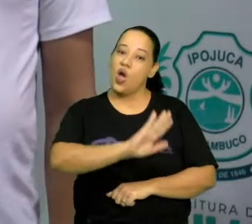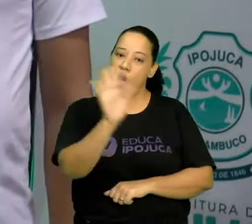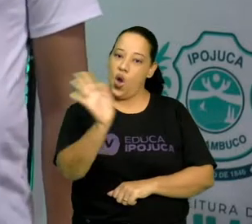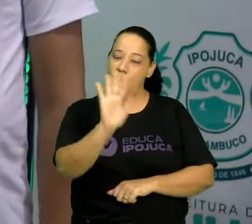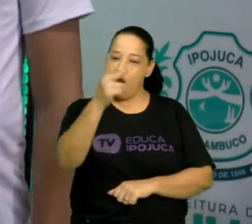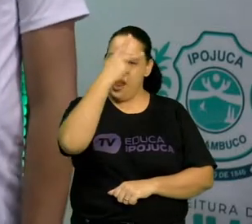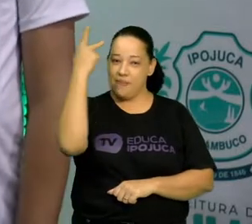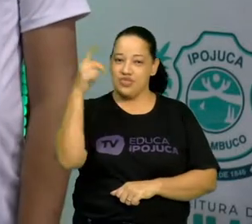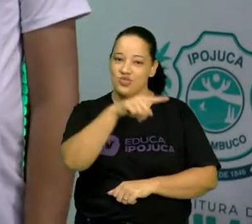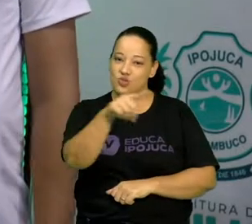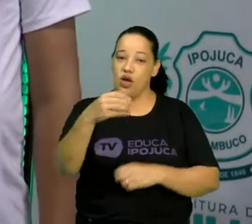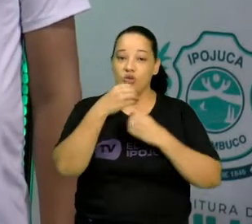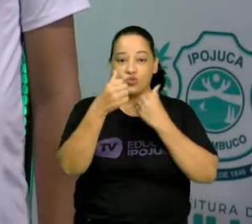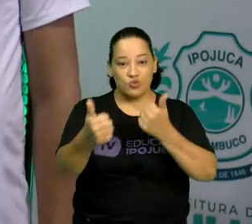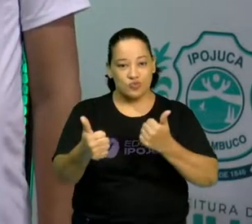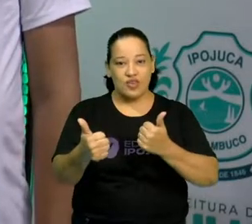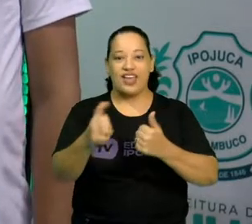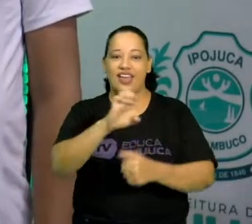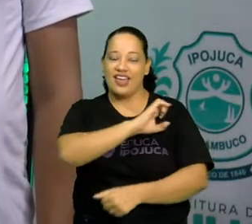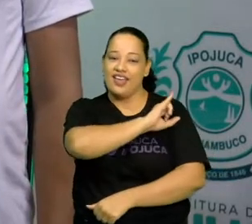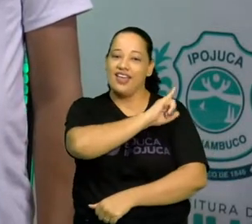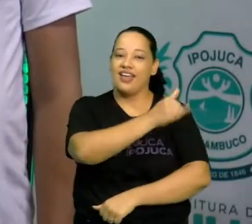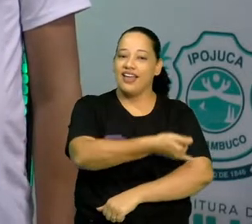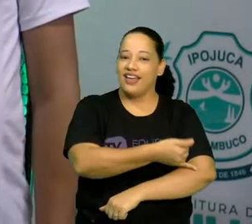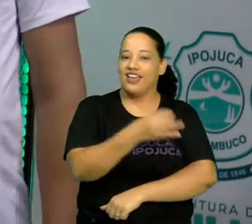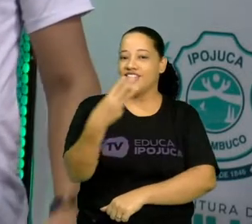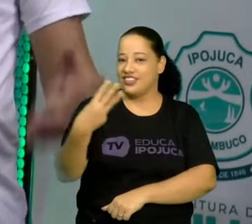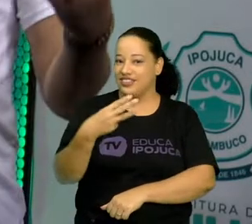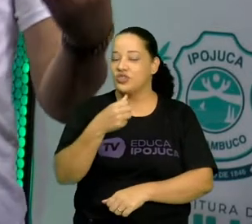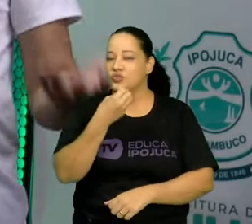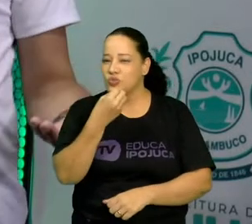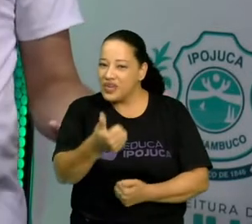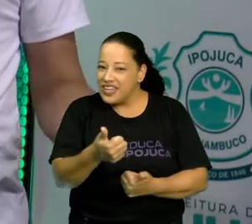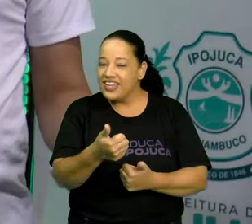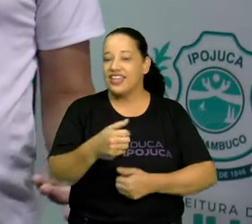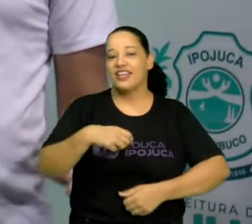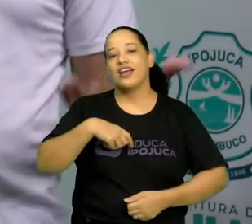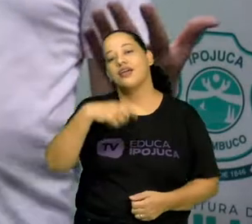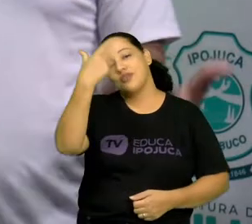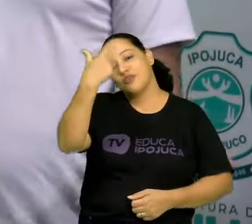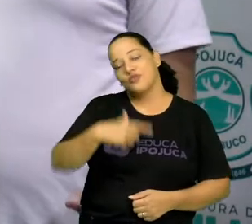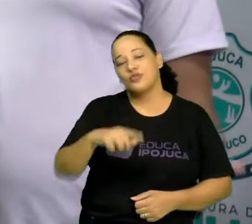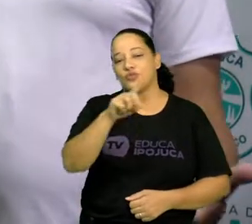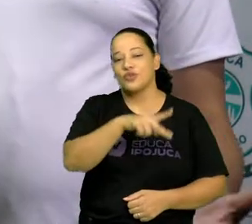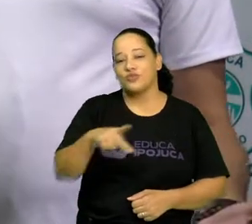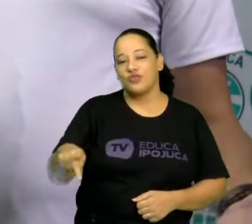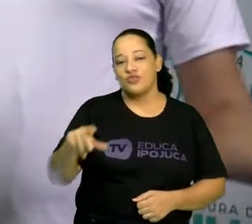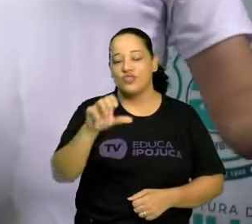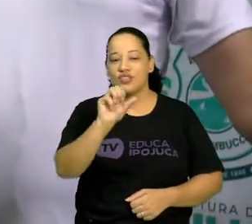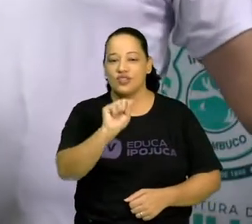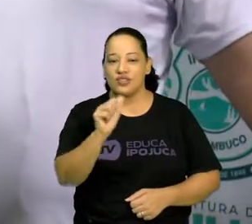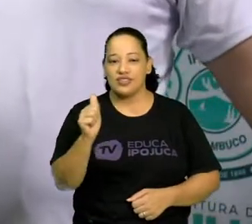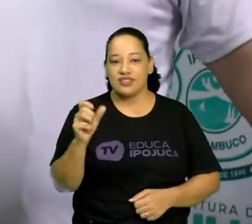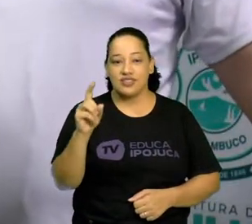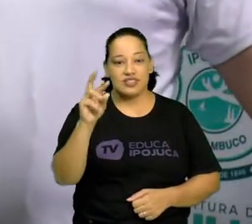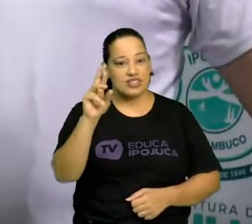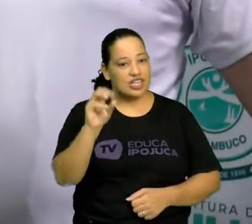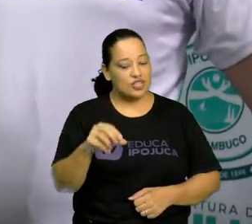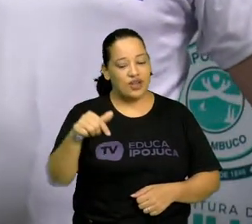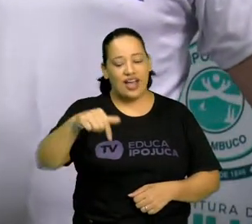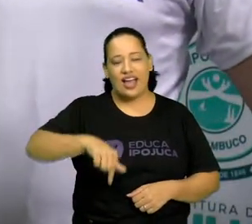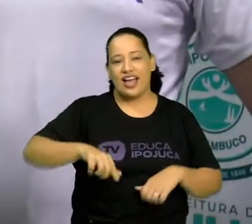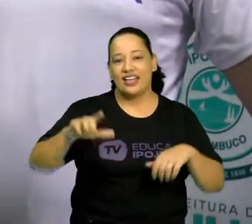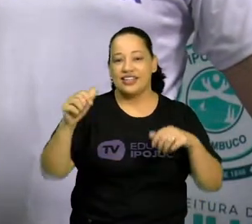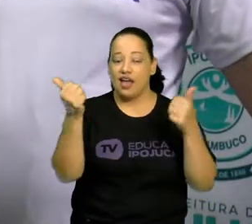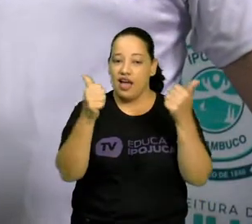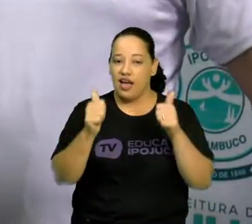Olá pessoal, tudo bom? EJA 3, tudo bom com vocês? Professor Sandro Guerra, aula de artes, aqui pela nossa TV